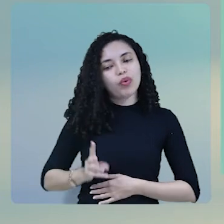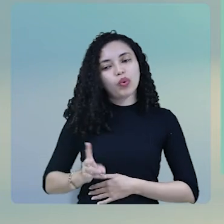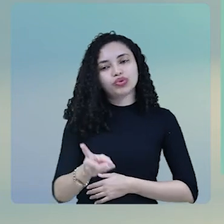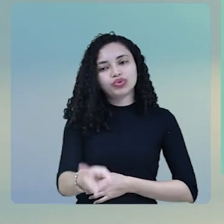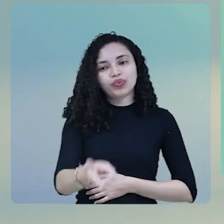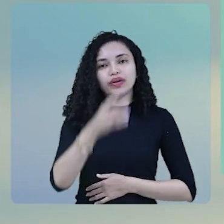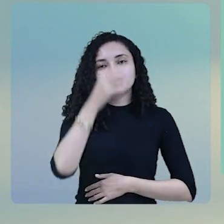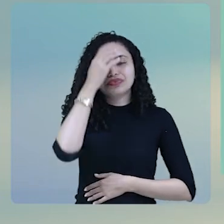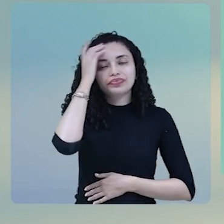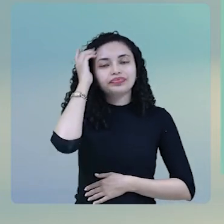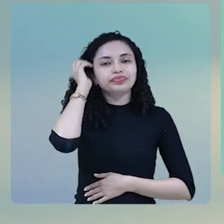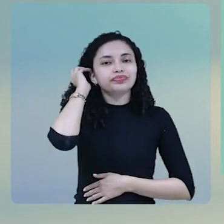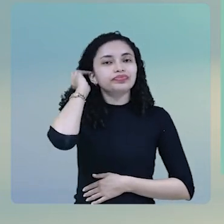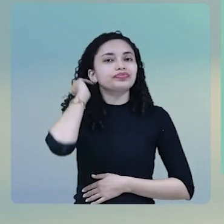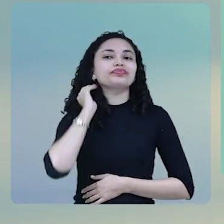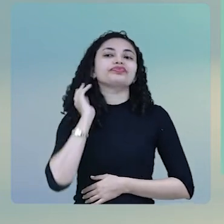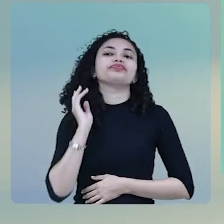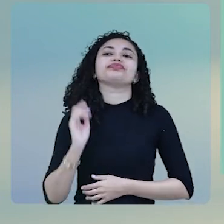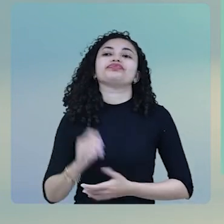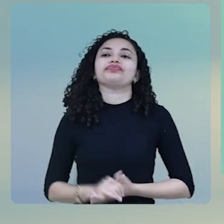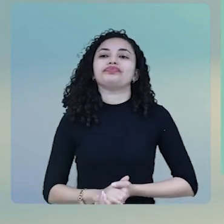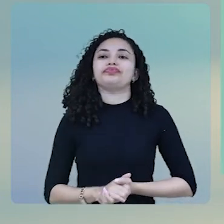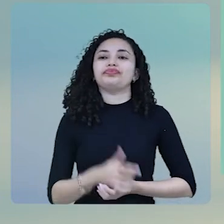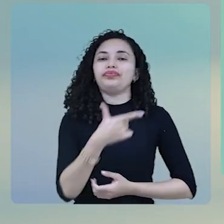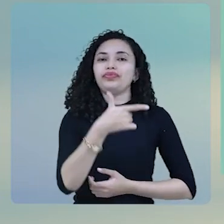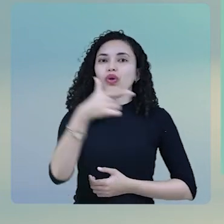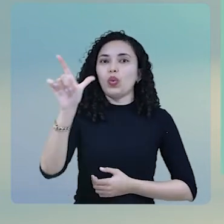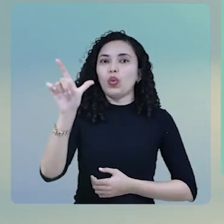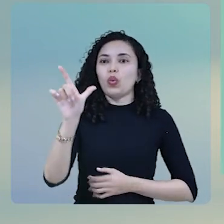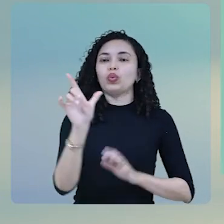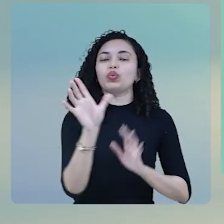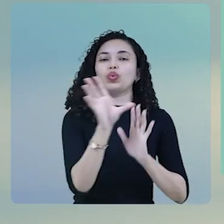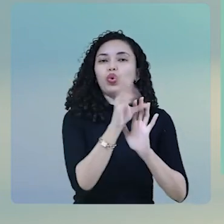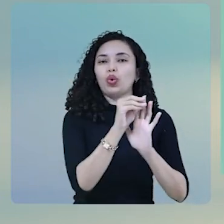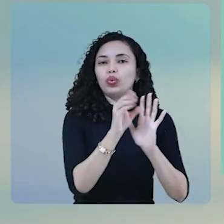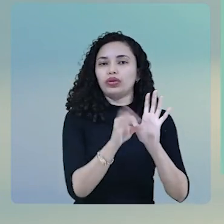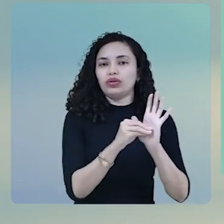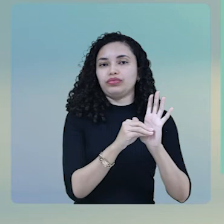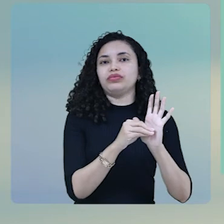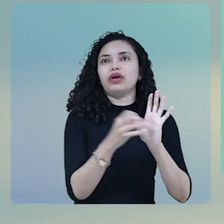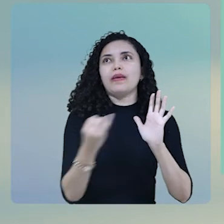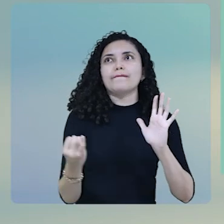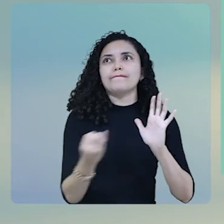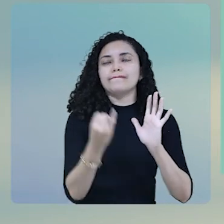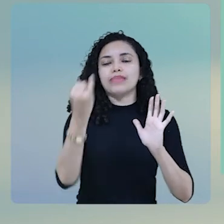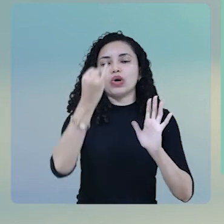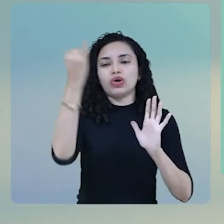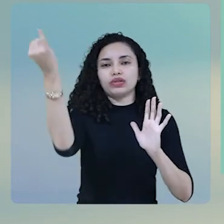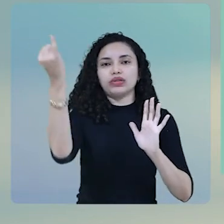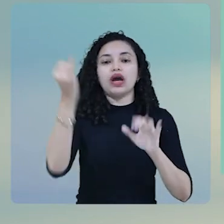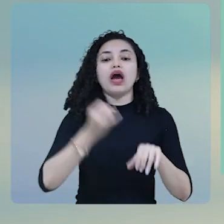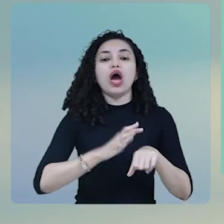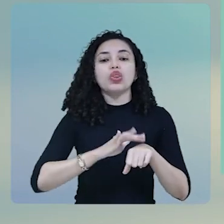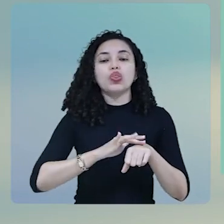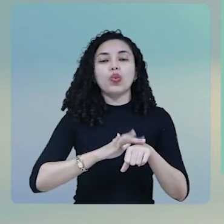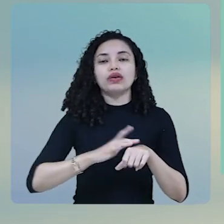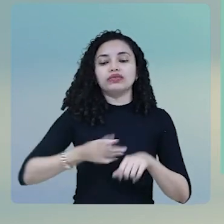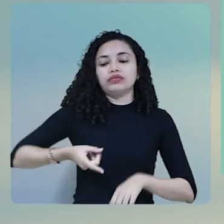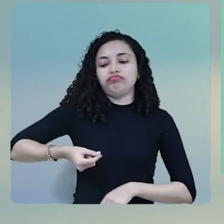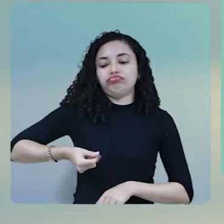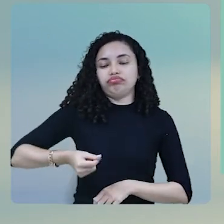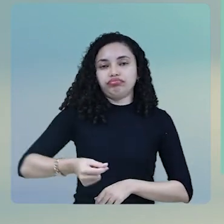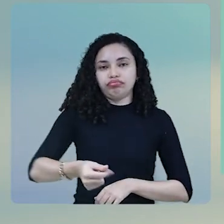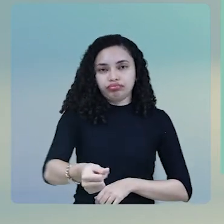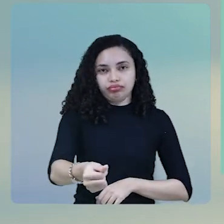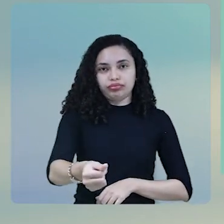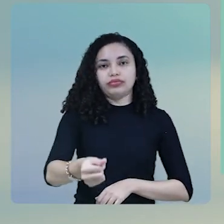interdependentes. Ok? Então vamos lá, vamos seguir. Vamos falar agora de outro assunto muito